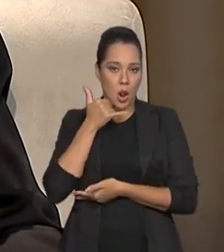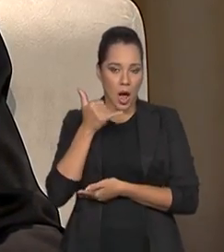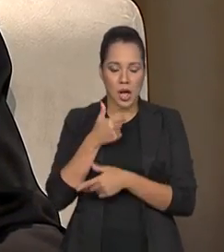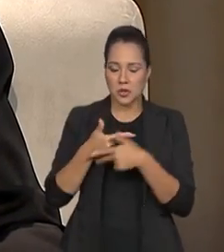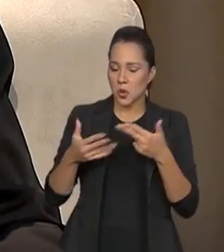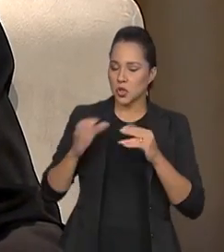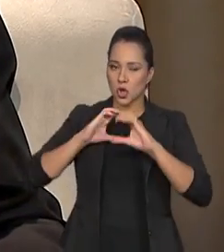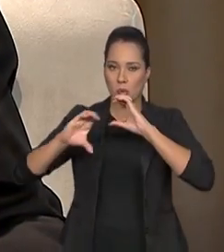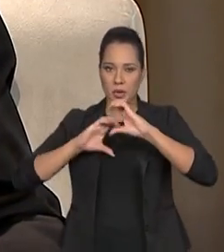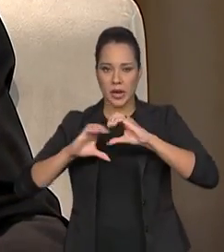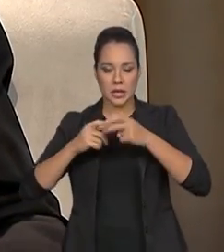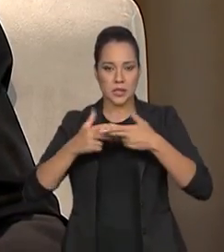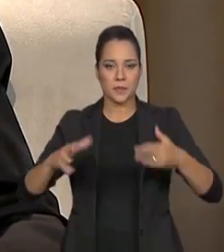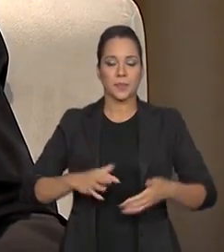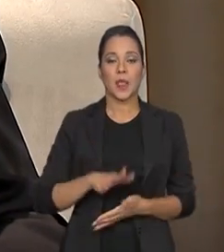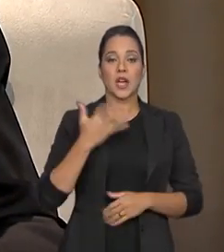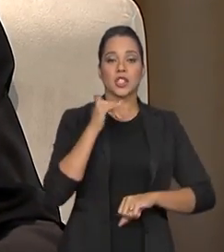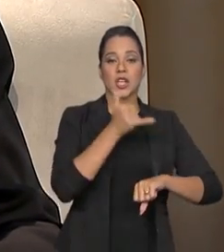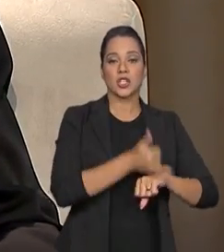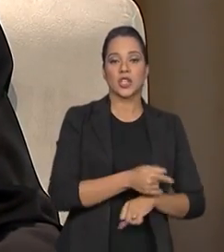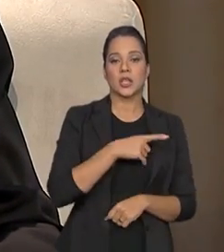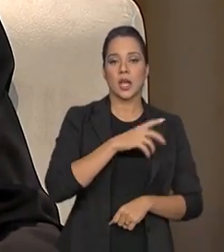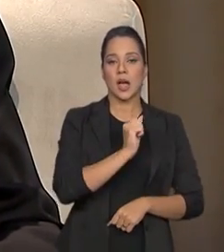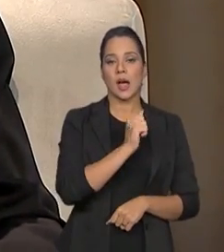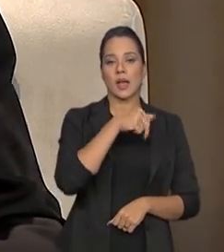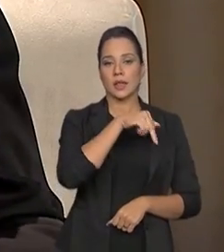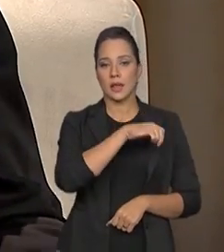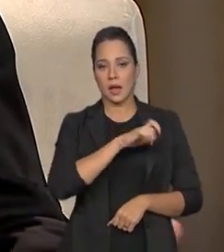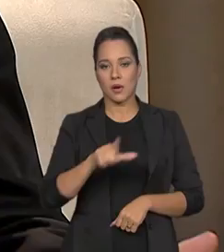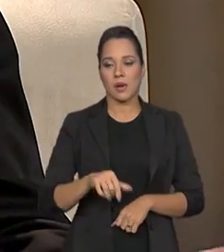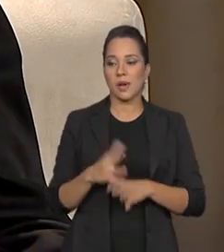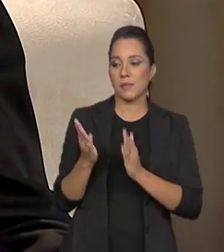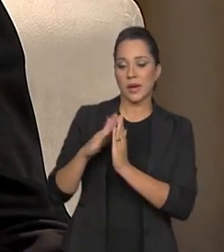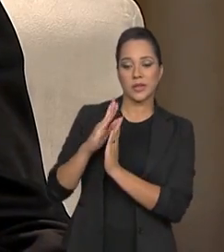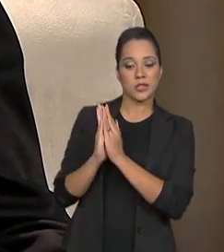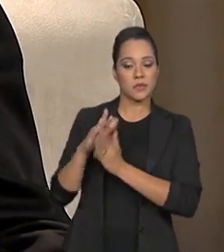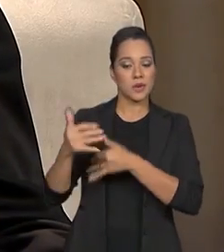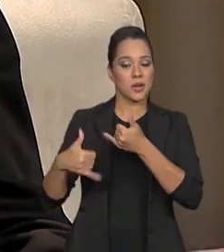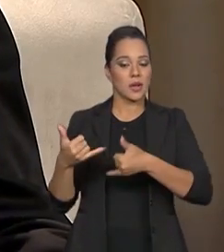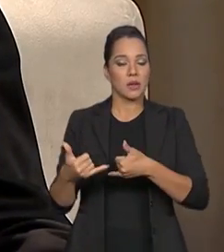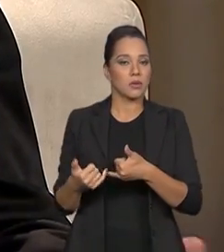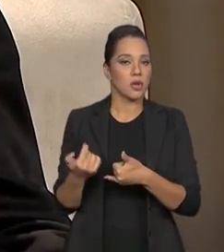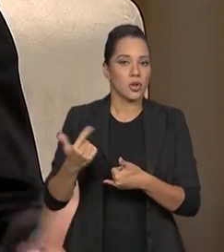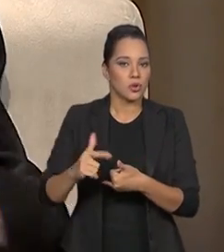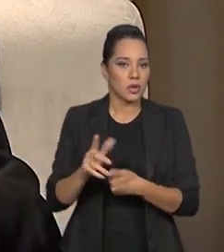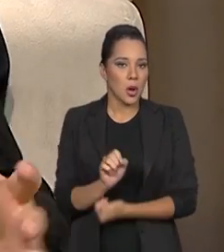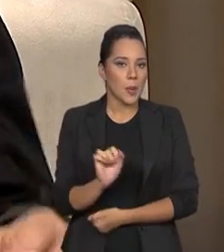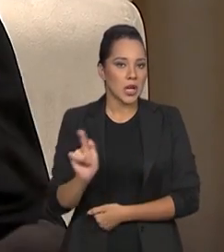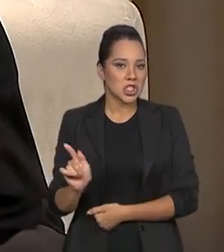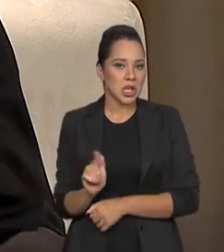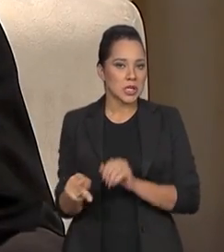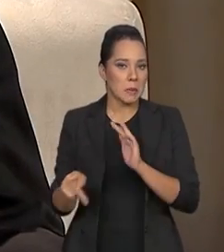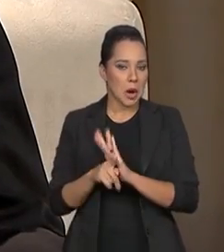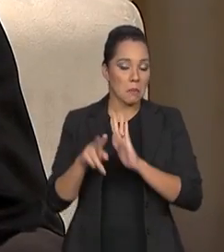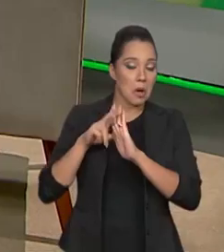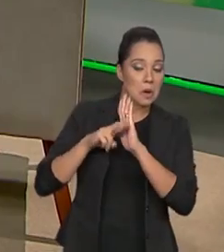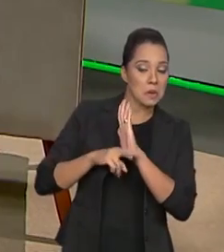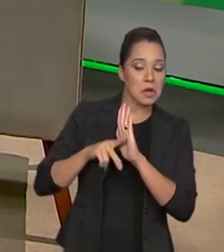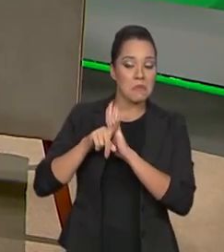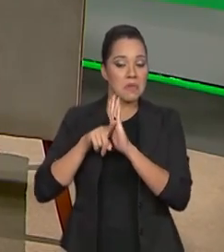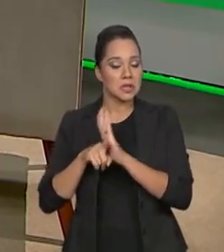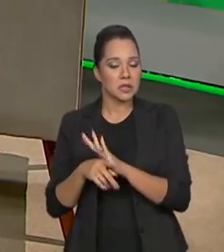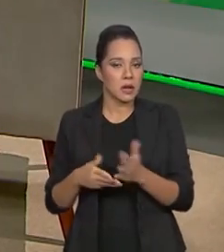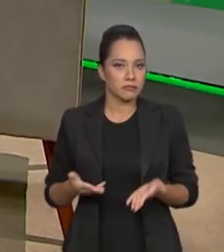telecomunicações na parte de energia elétrica você tem anel mas a parte de brinquedo não existe uma uma agência que faça regulamentação de